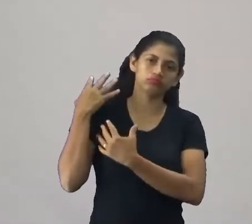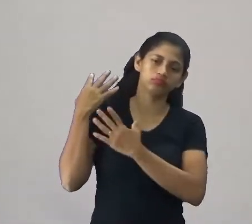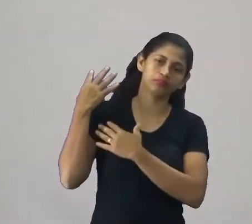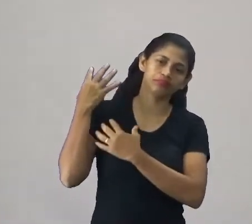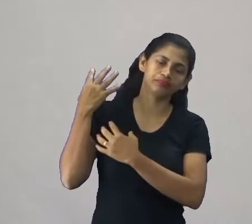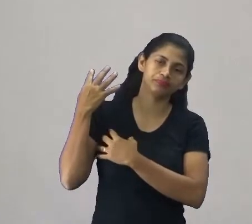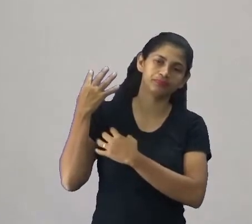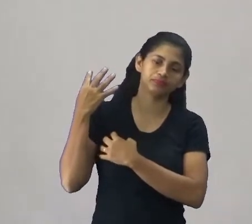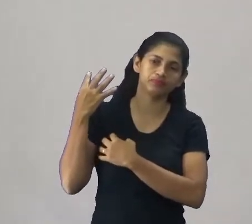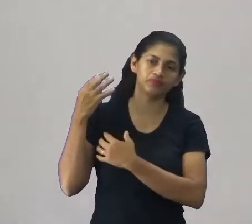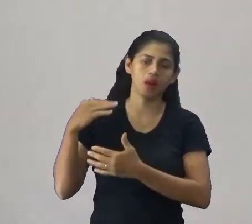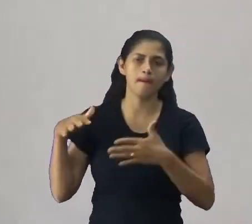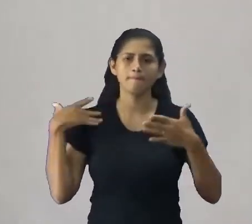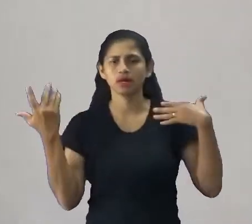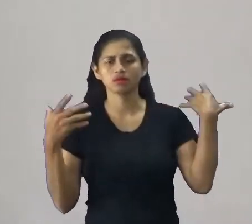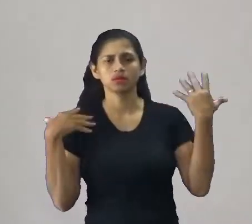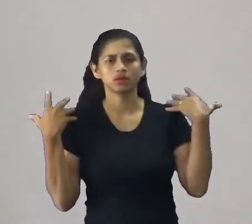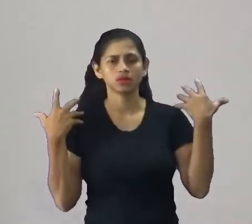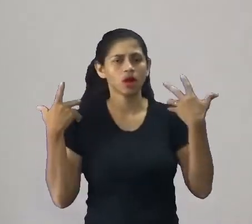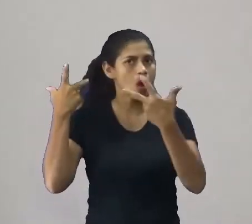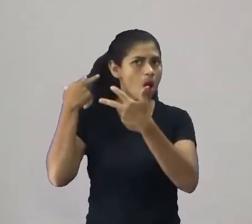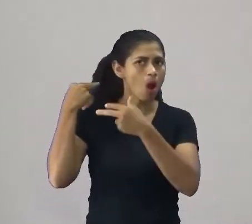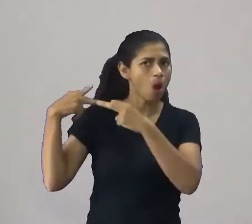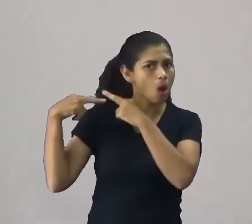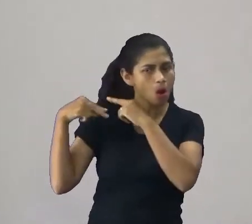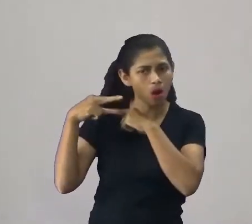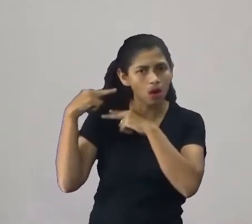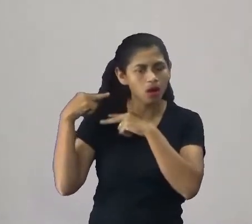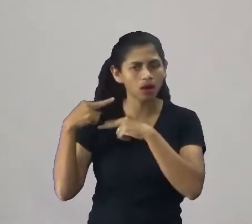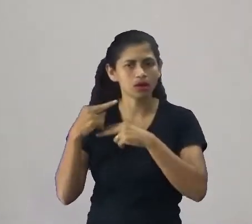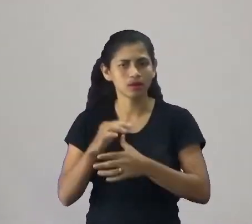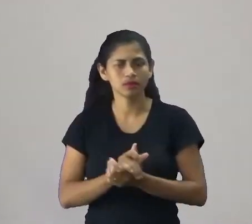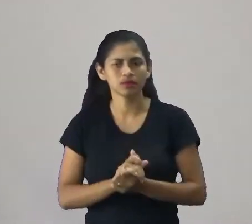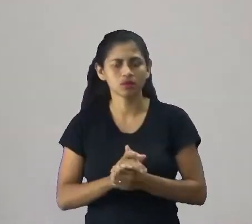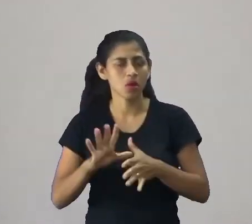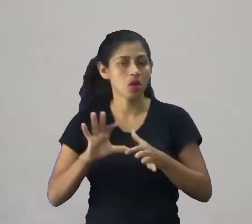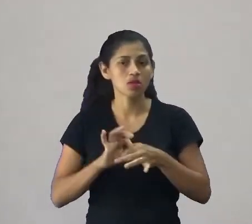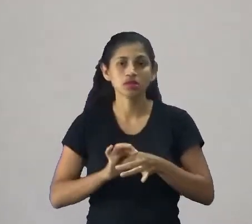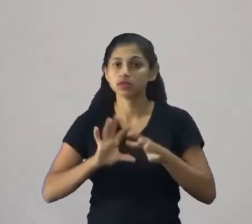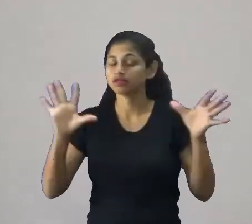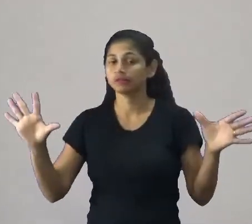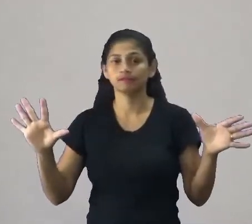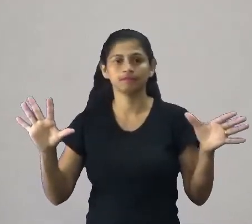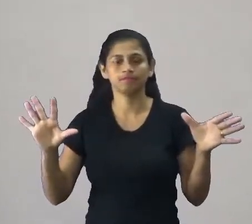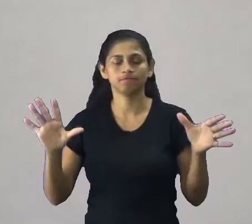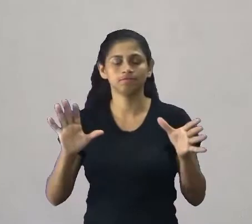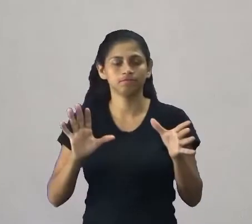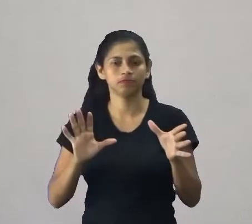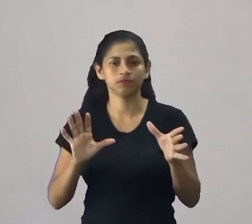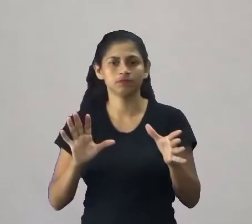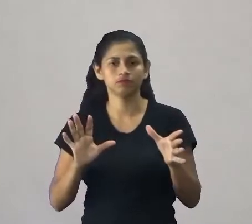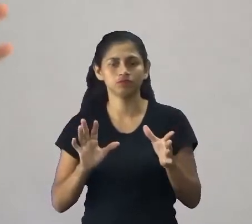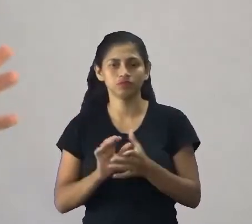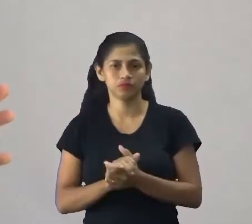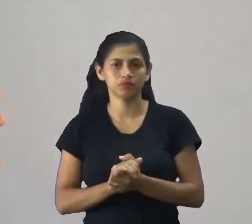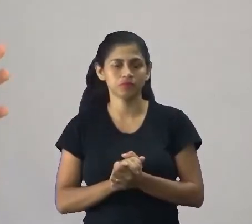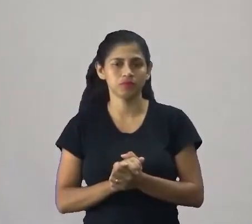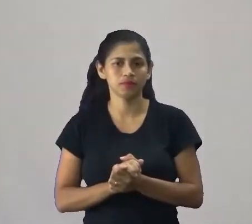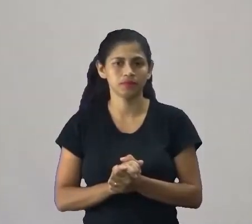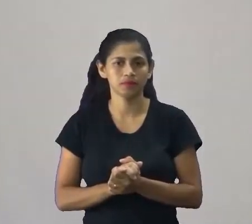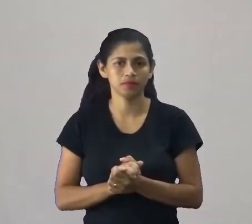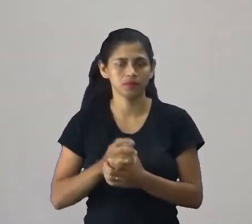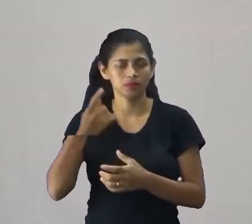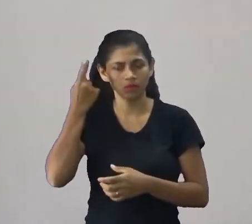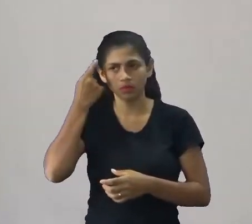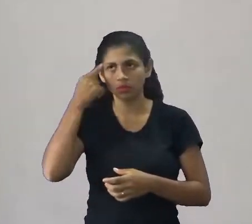passear. Vamos maquiar, cortar o cabelo, não importa. Eu tô ali livremente criando um universo de possibilidades por meio da